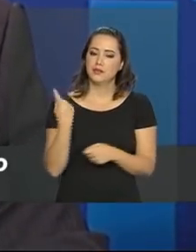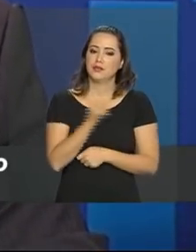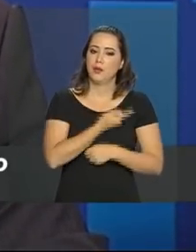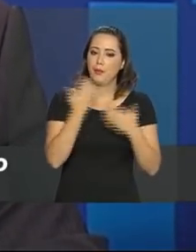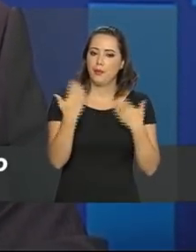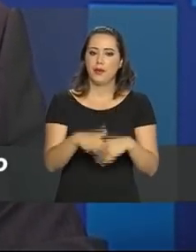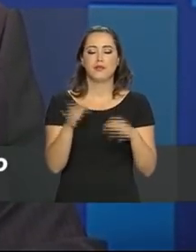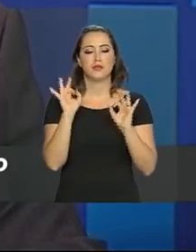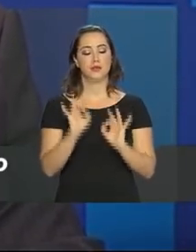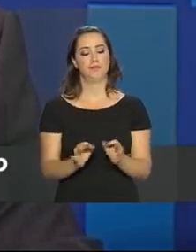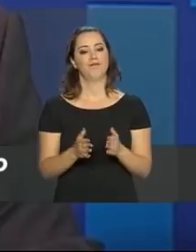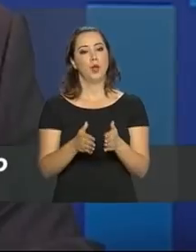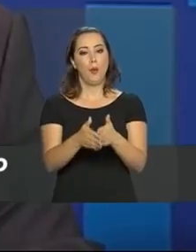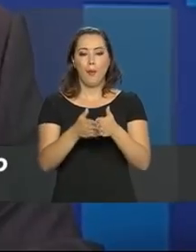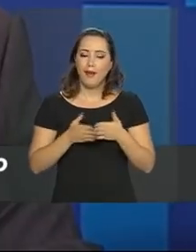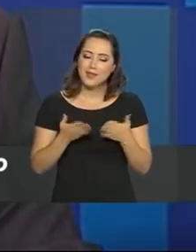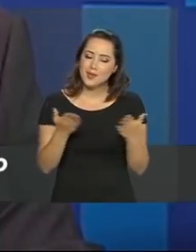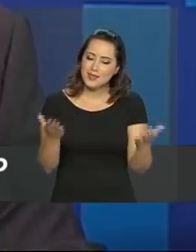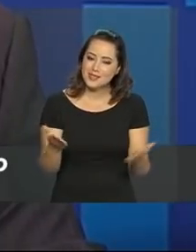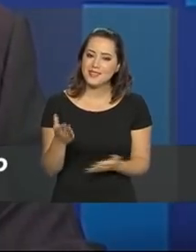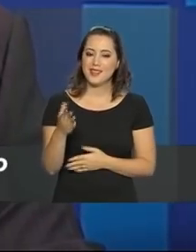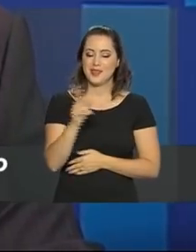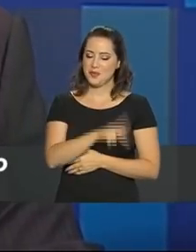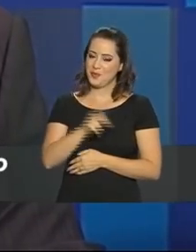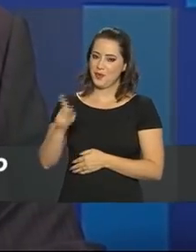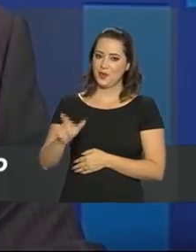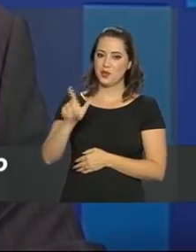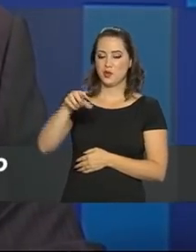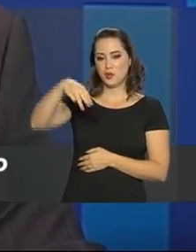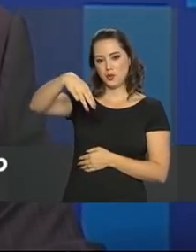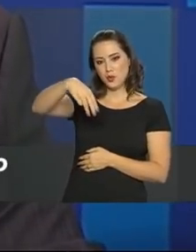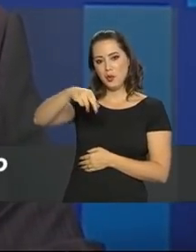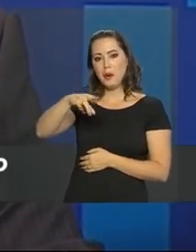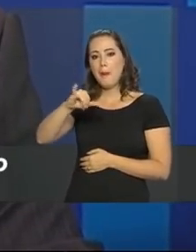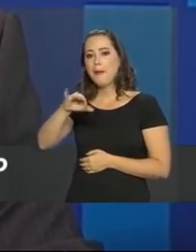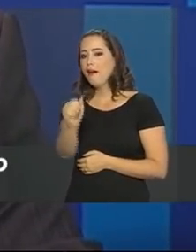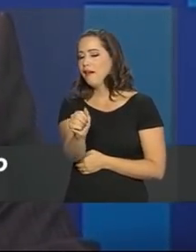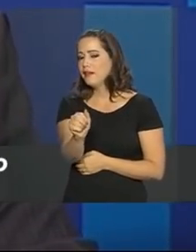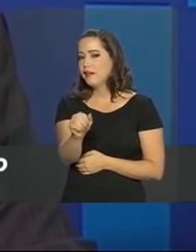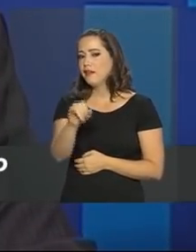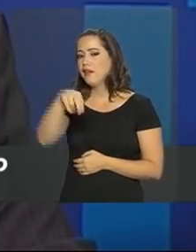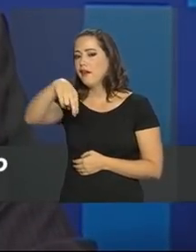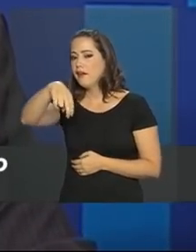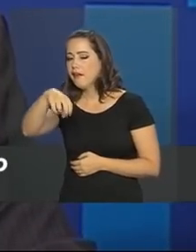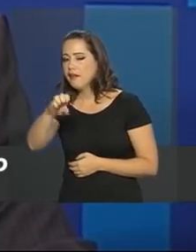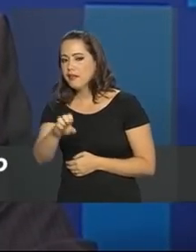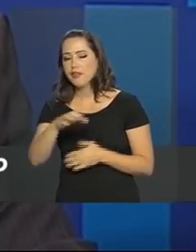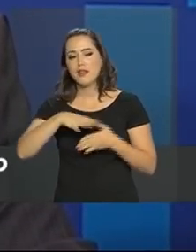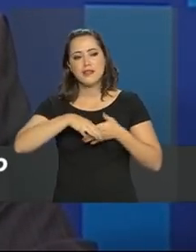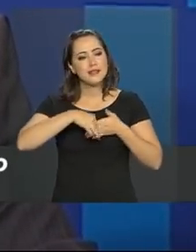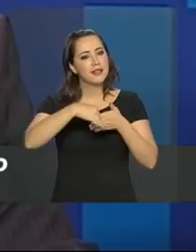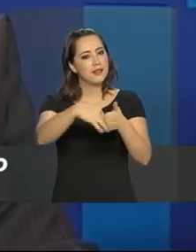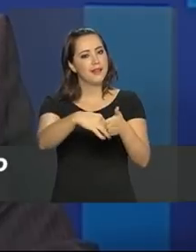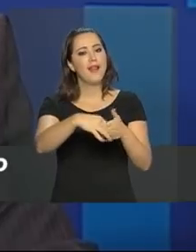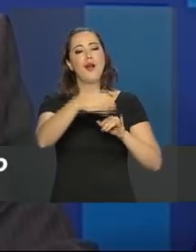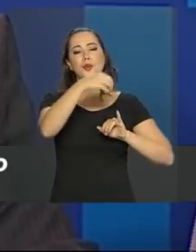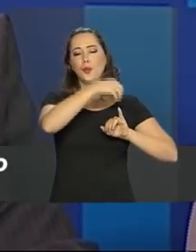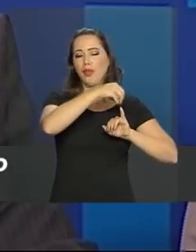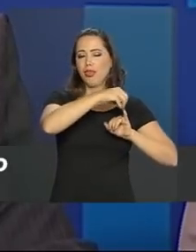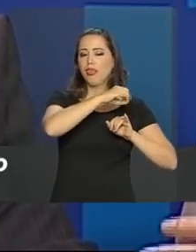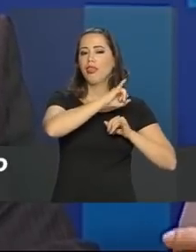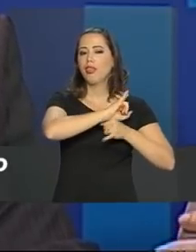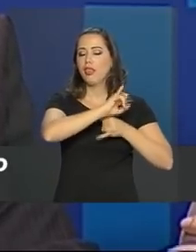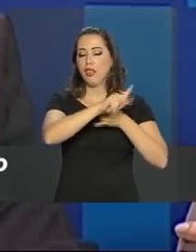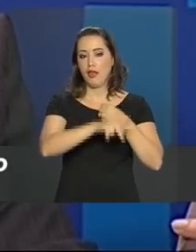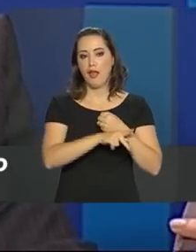e aqui vou pedir licença professora marinez tem conduzido é com brilhantismo que o inep mas queria destacar aqui em nome